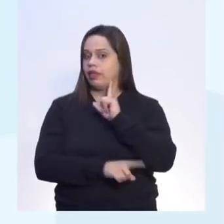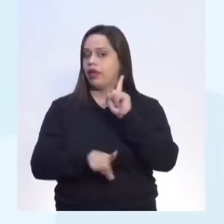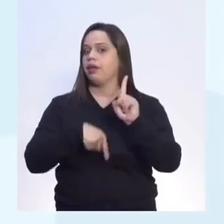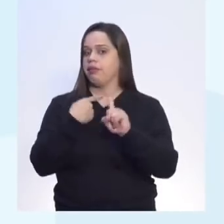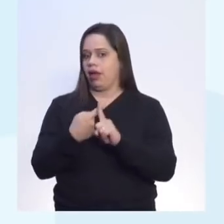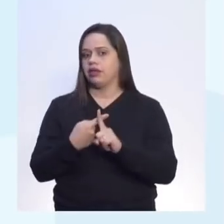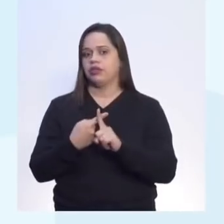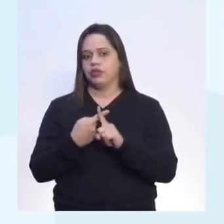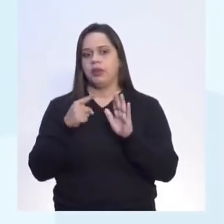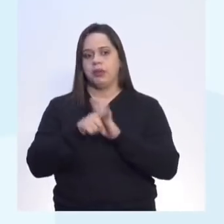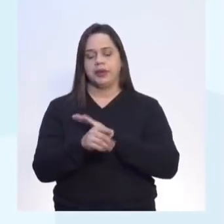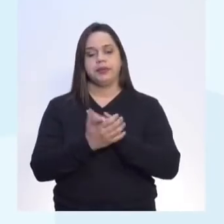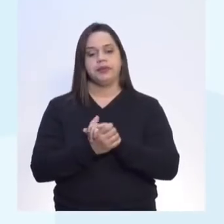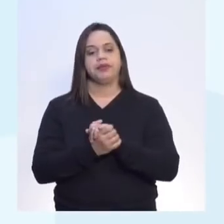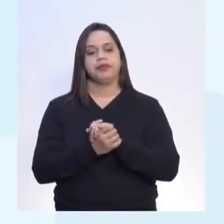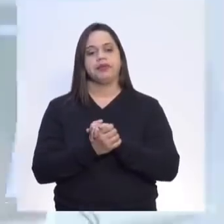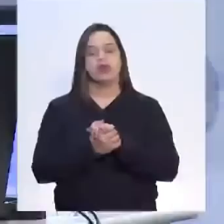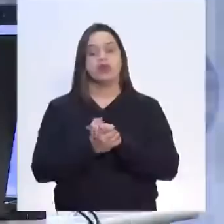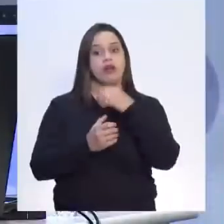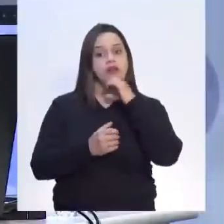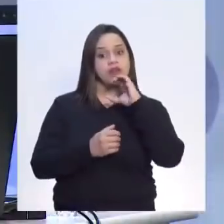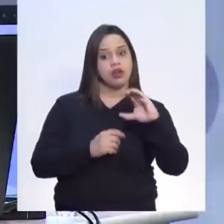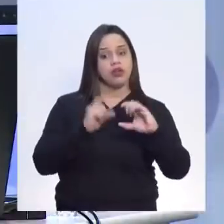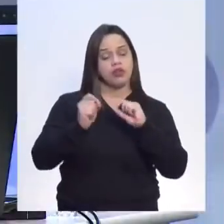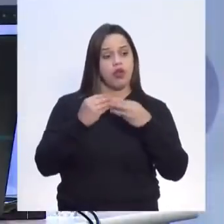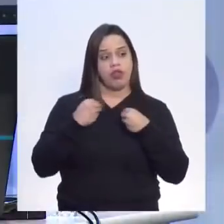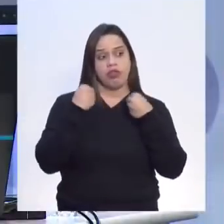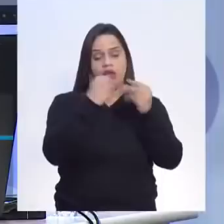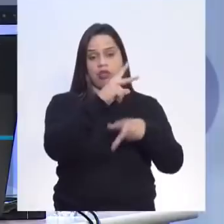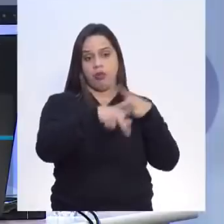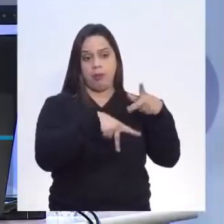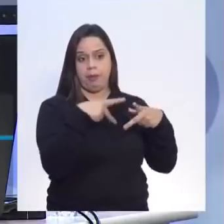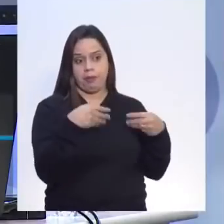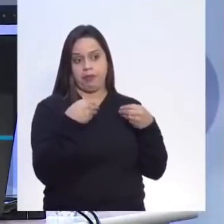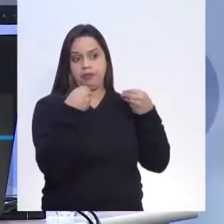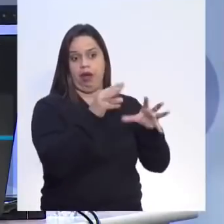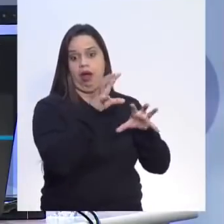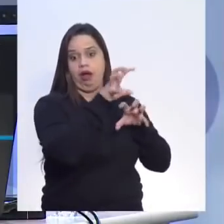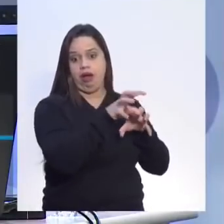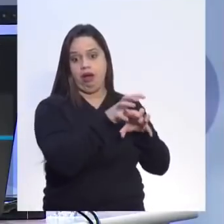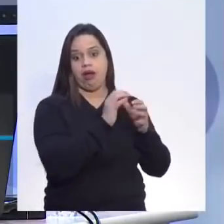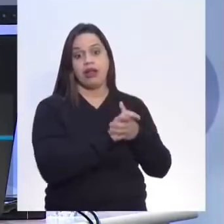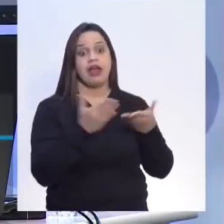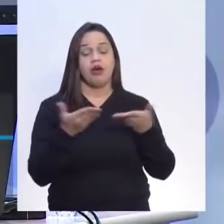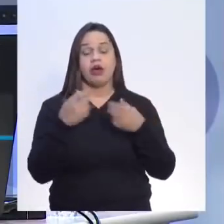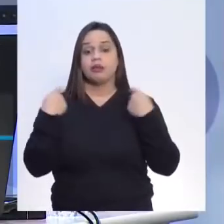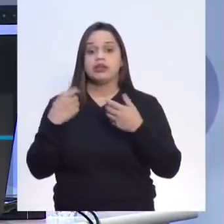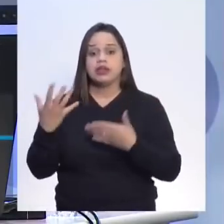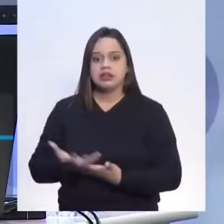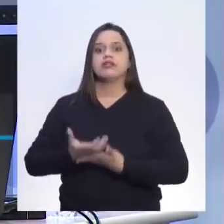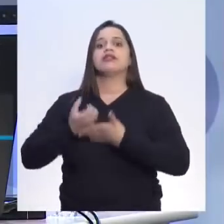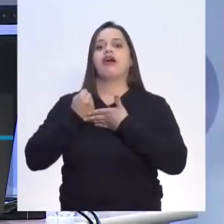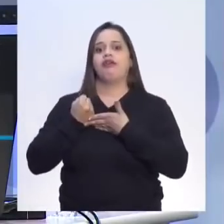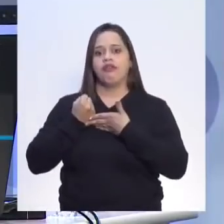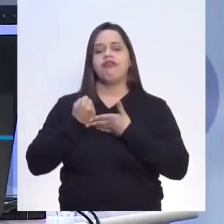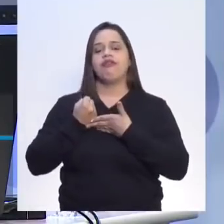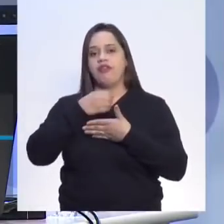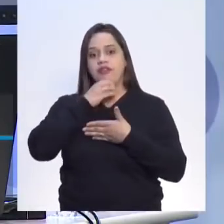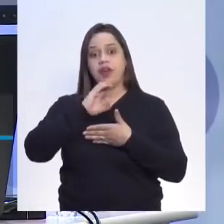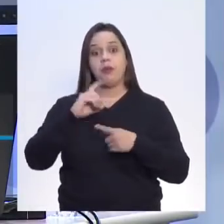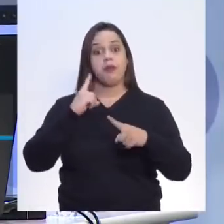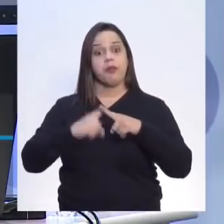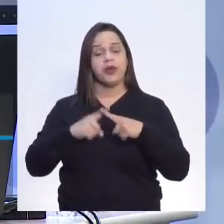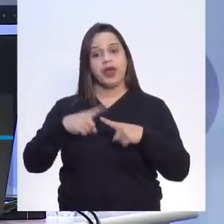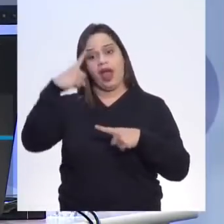aí. Visconde foi dado lá como uma dádiva, certo, Andréia? E agora eles tinham que resgatar o Visconde. Porque a ideia